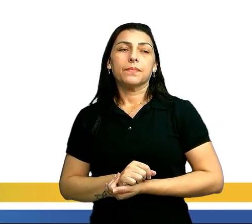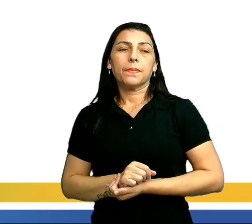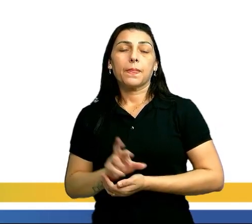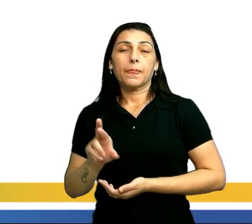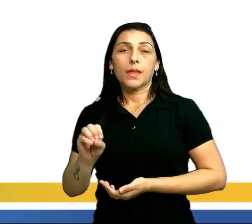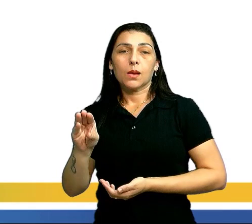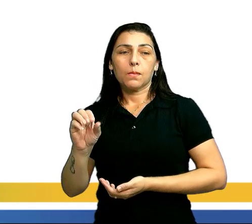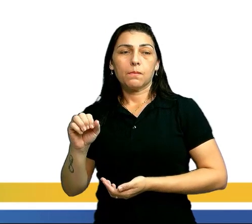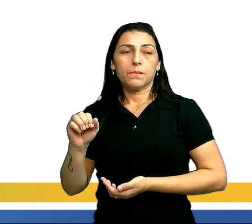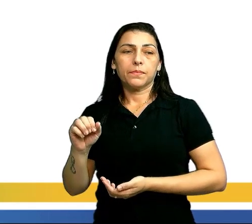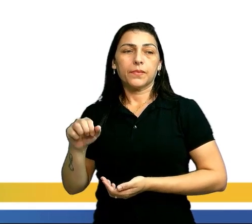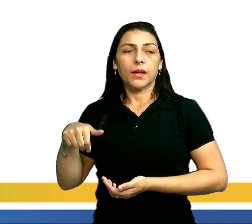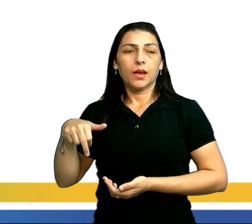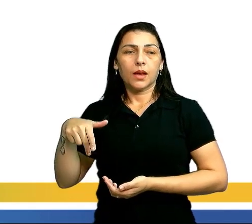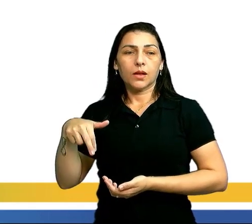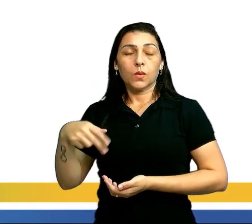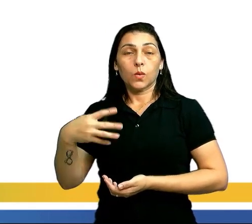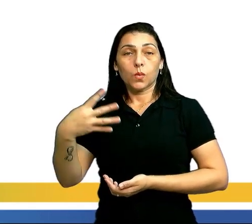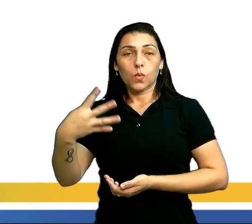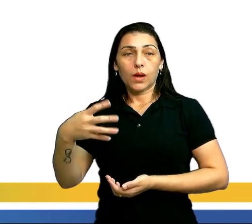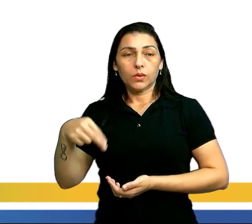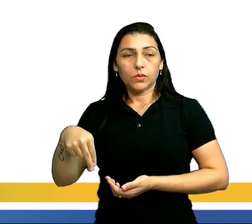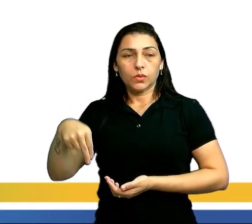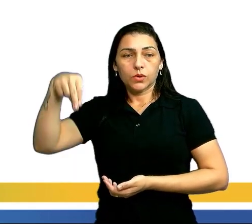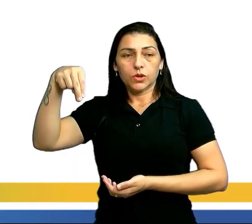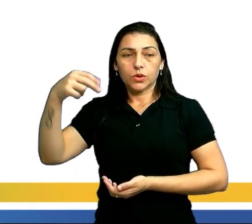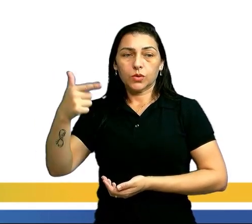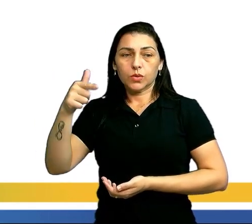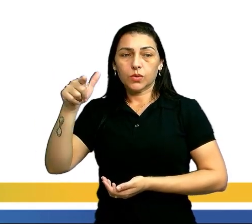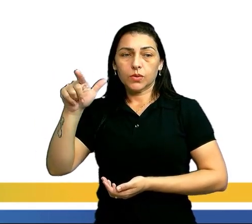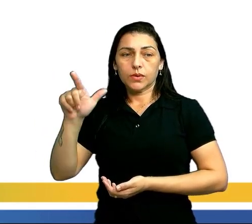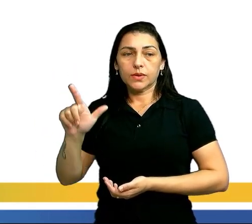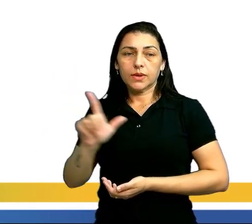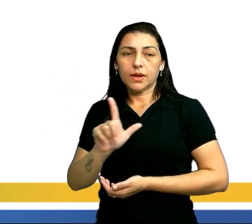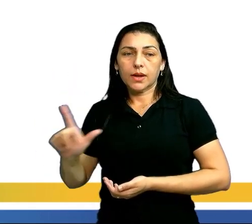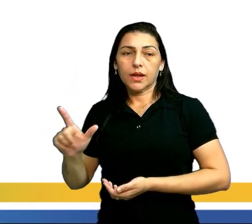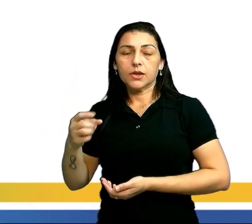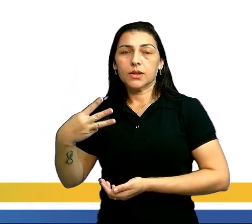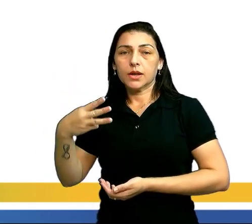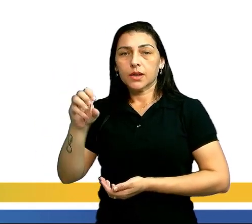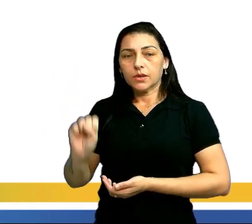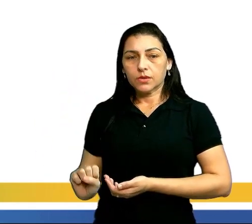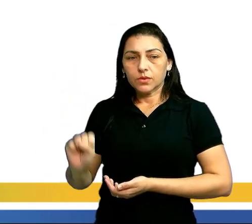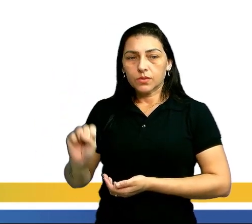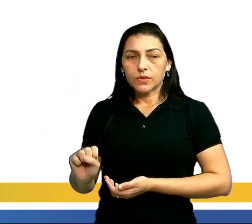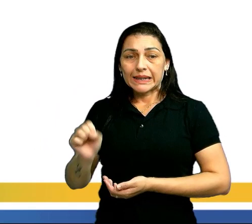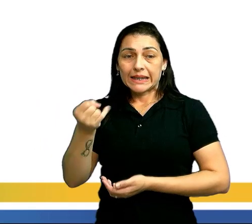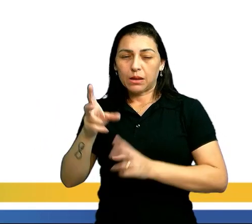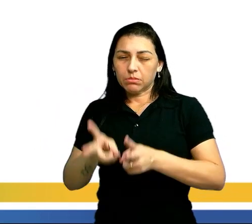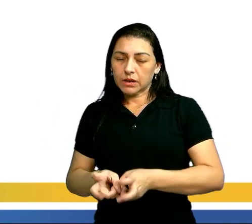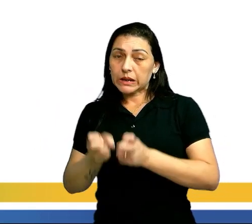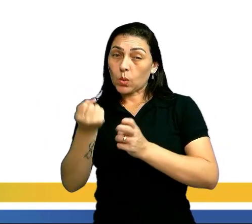nosso robô andou 4 norte, 2 leste e 3 sul. Perceba, se